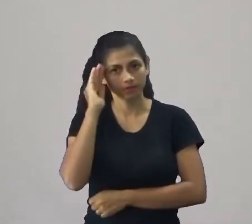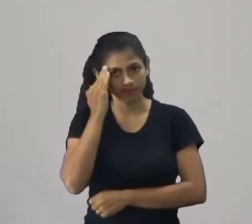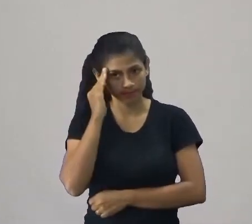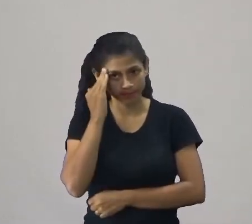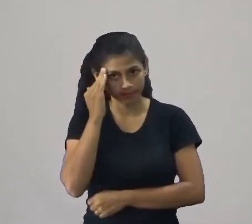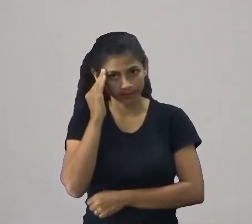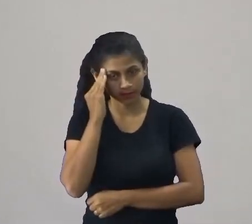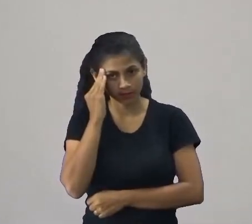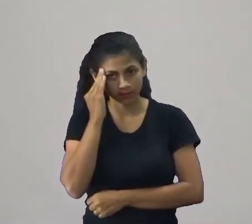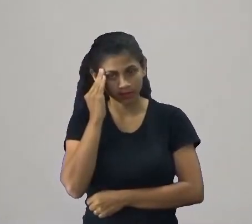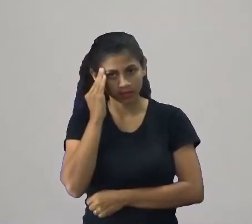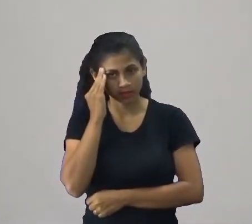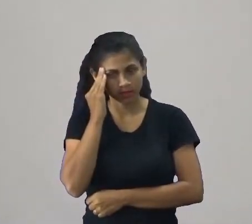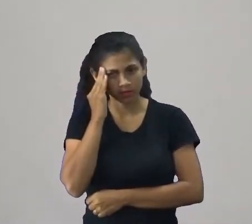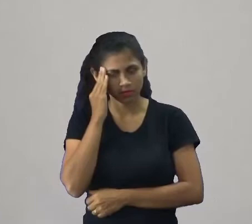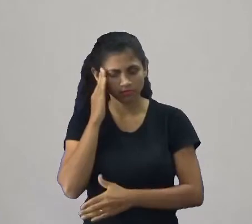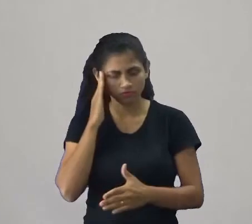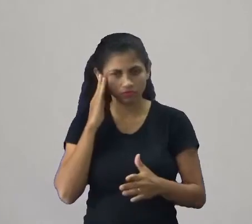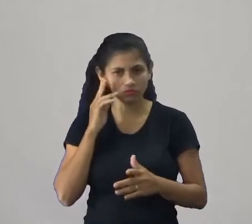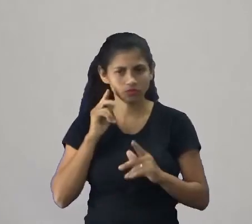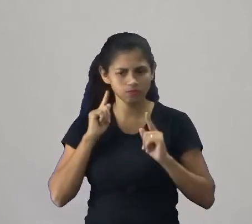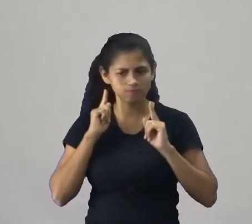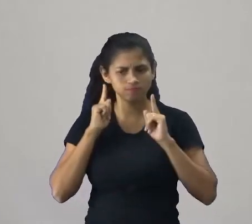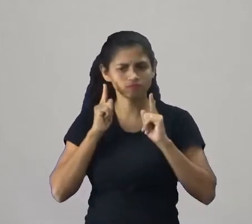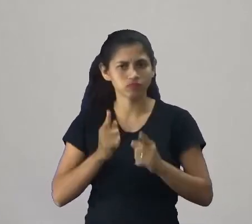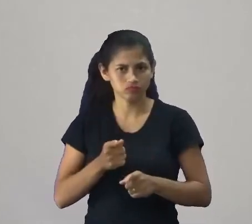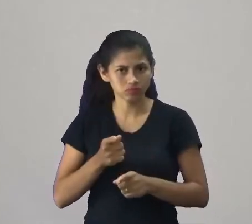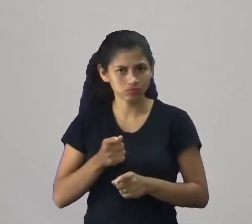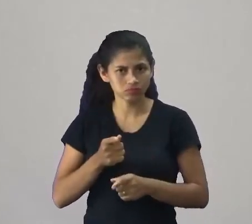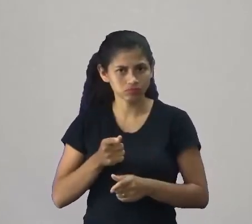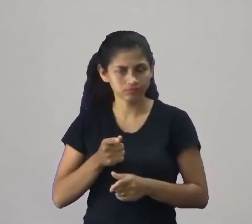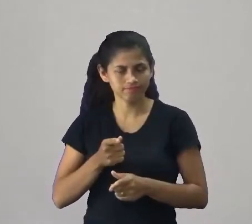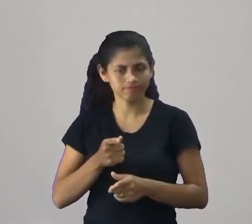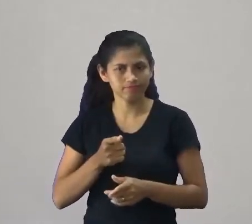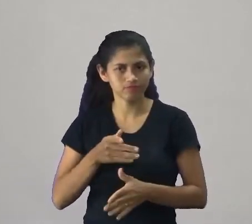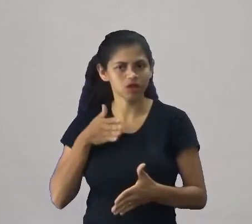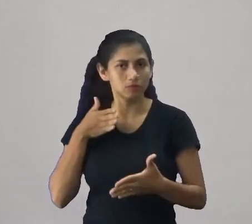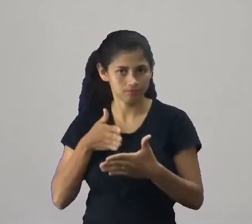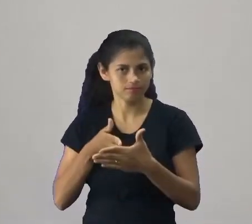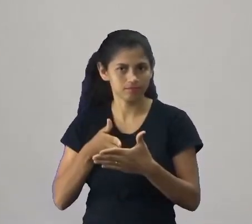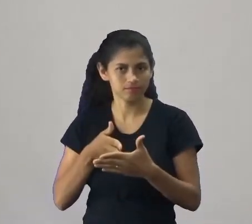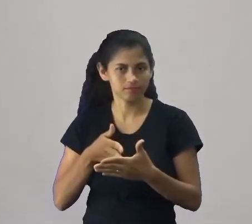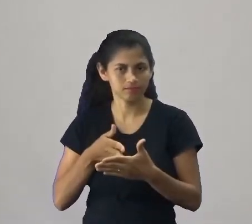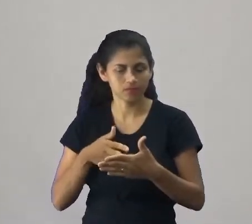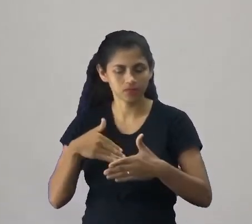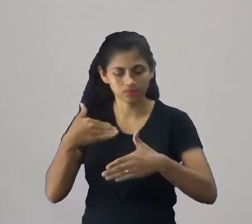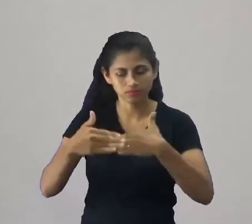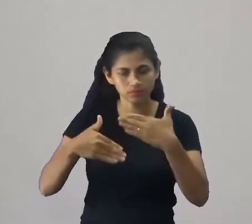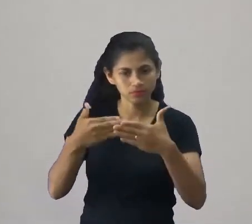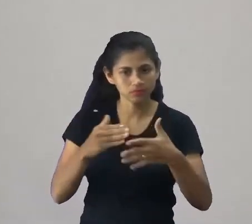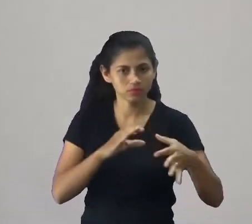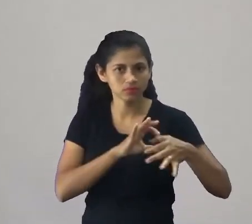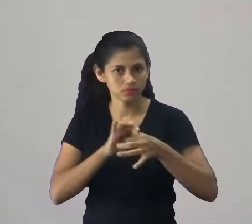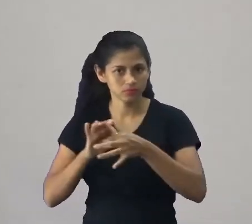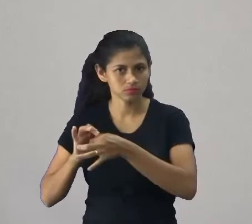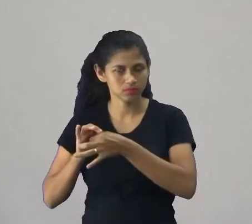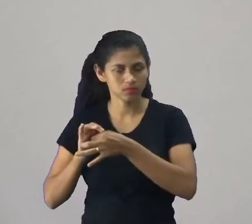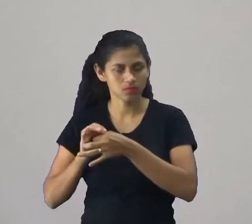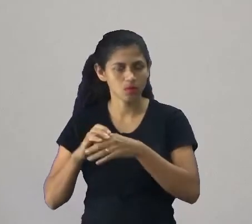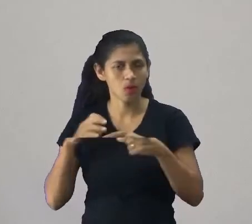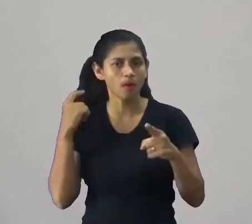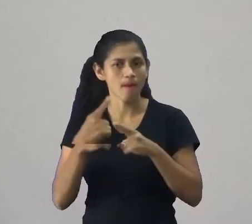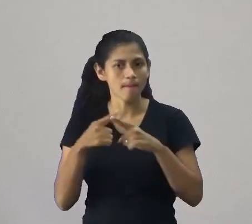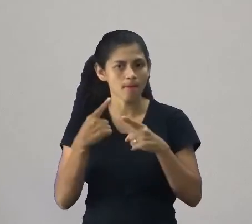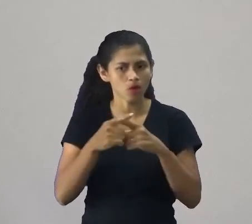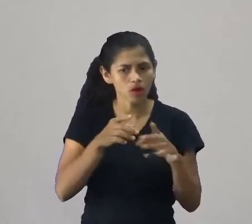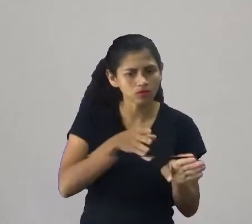poder confrontar essas percepções de tipo, opa, é desenvolvido nesse contexto, por causa desse direcionamento, por causa